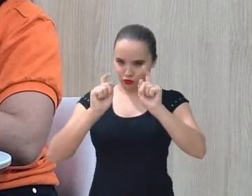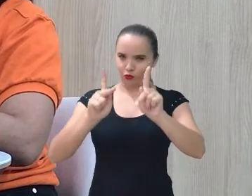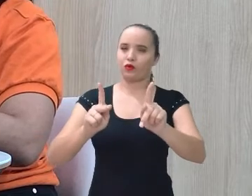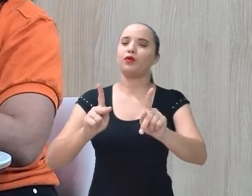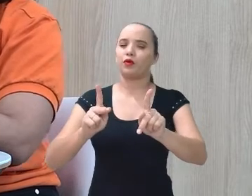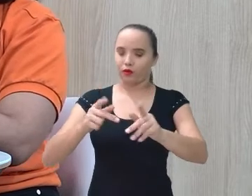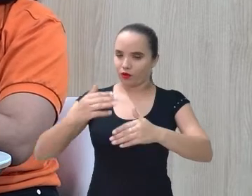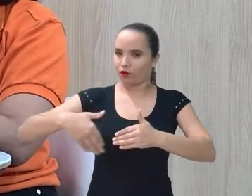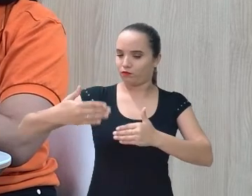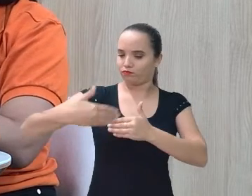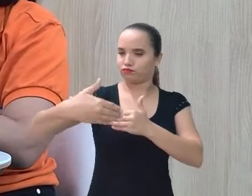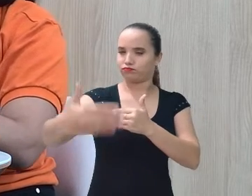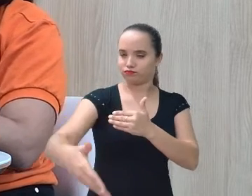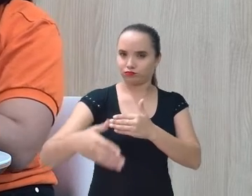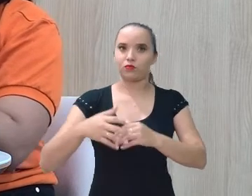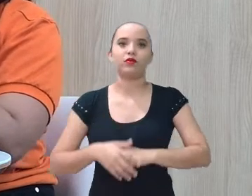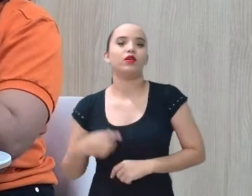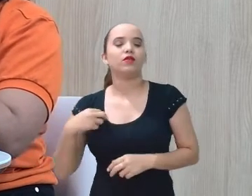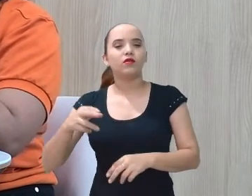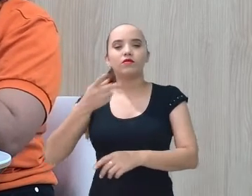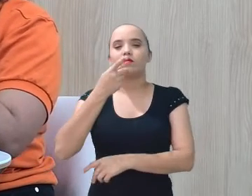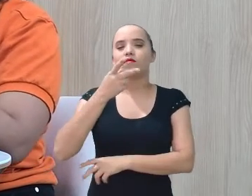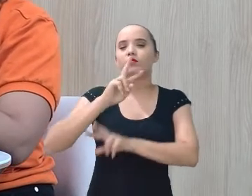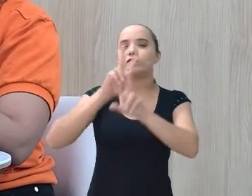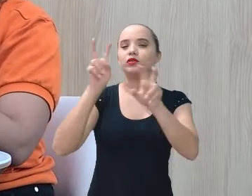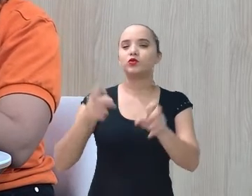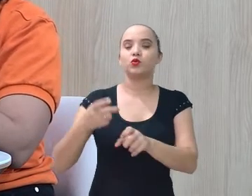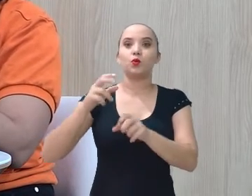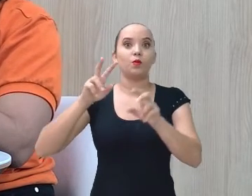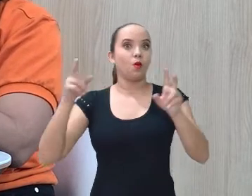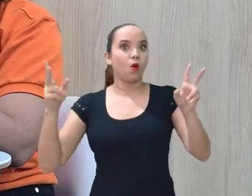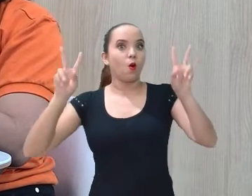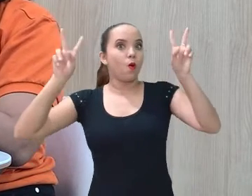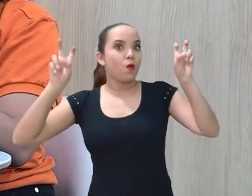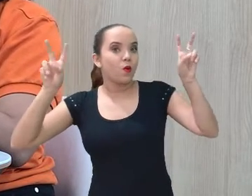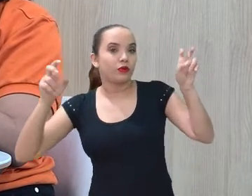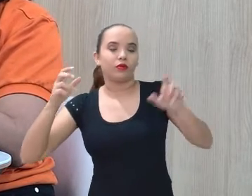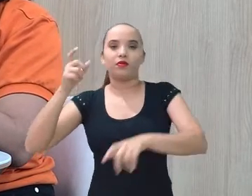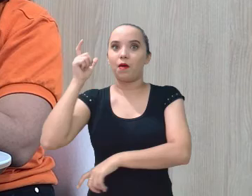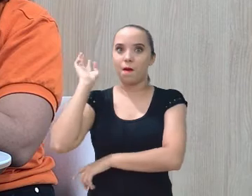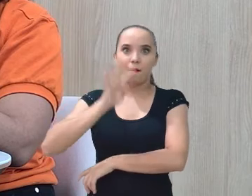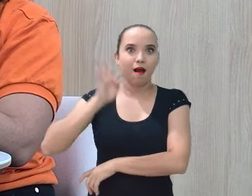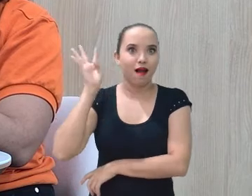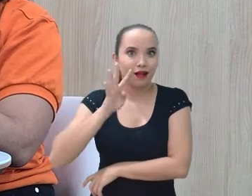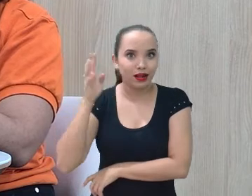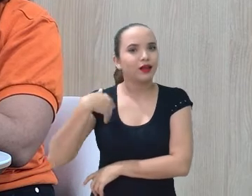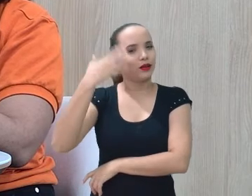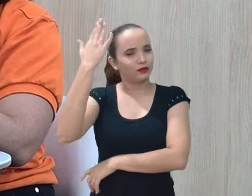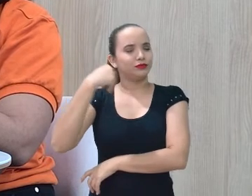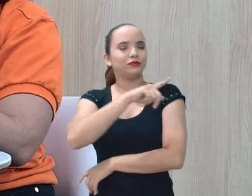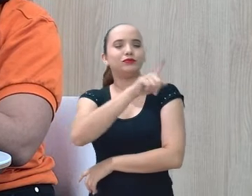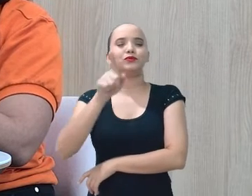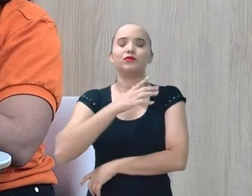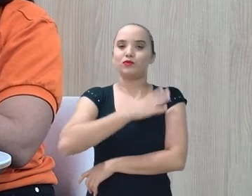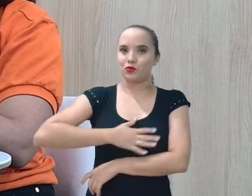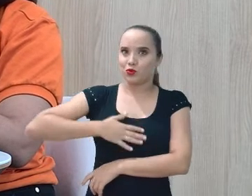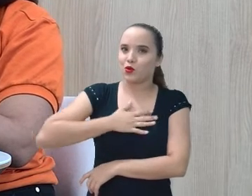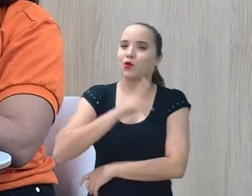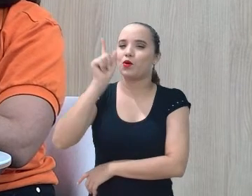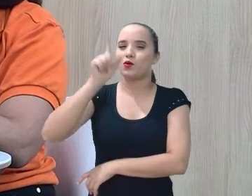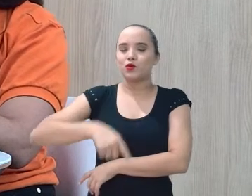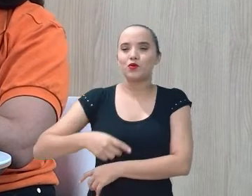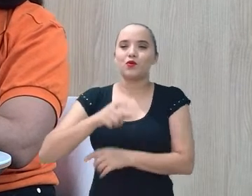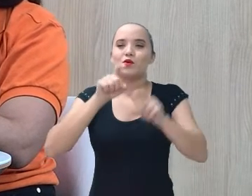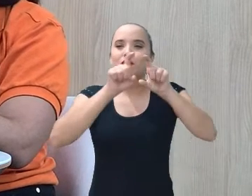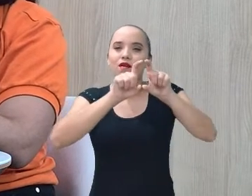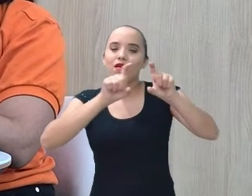façam durante a nossa aula, tá certo? A gente vai falar sobre um assunto muito legal, que eu tenho certeza que vocês gostam de consumir, que são as tirinhas